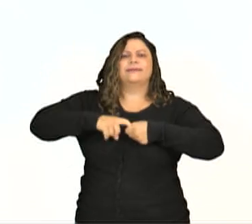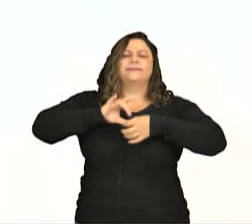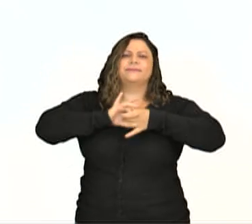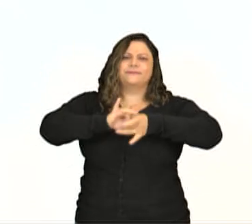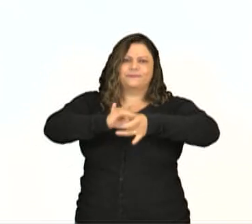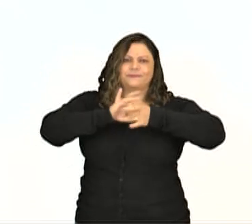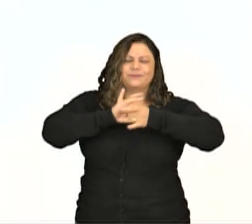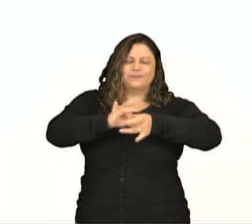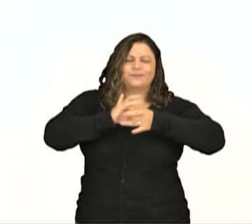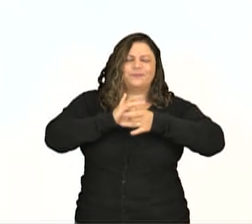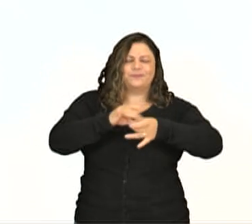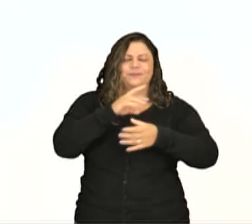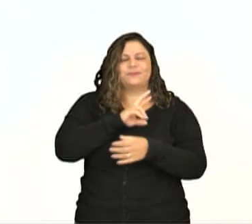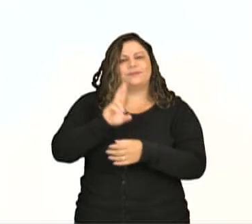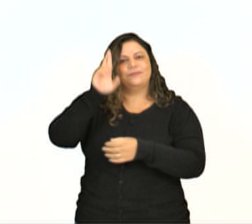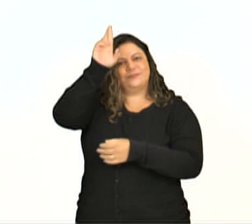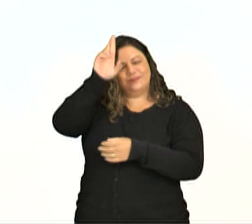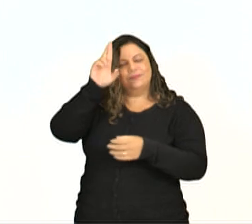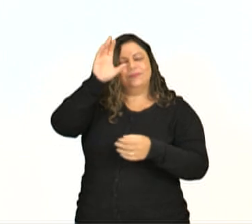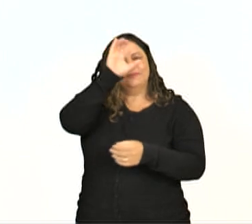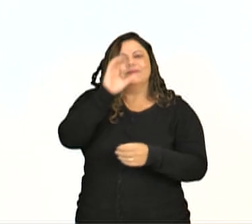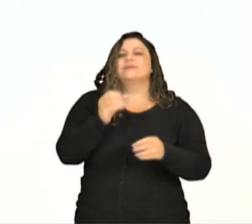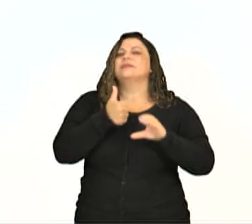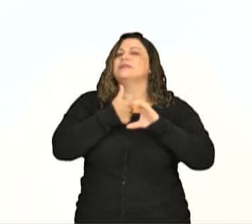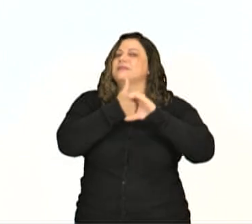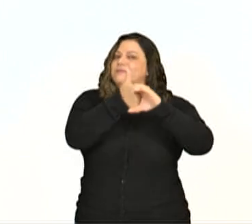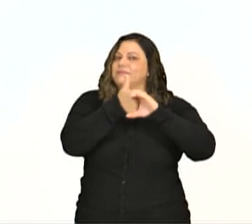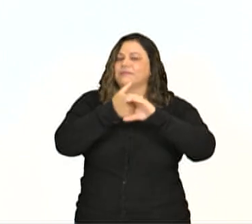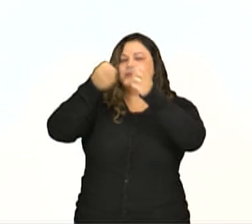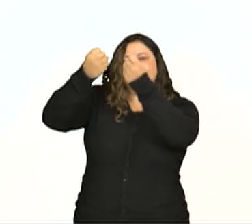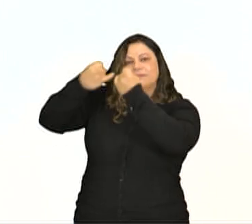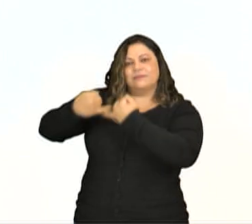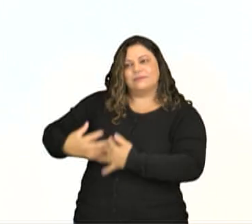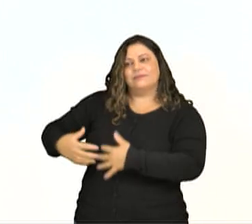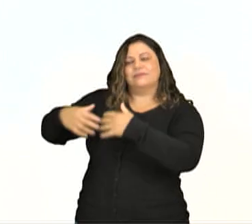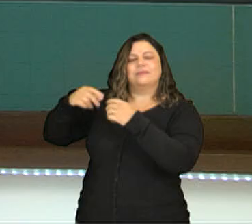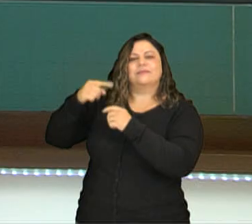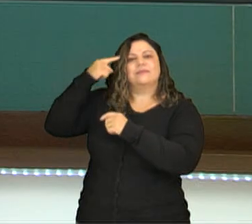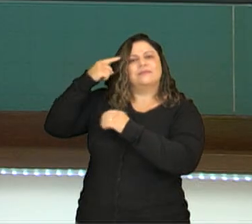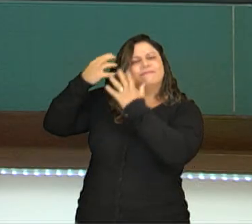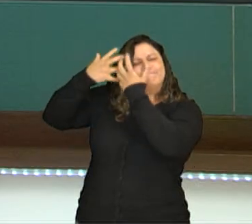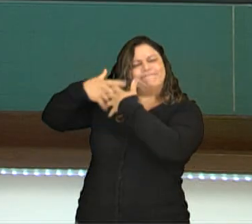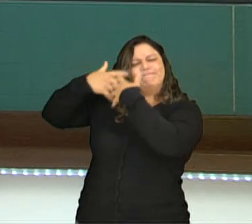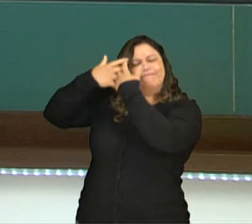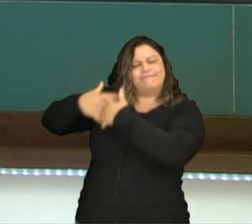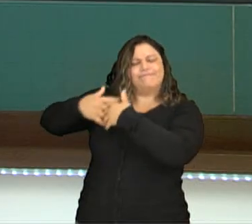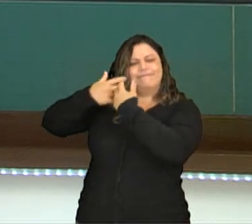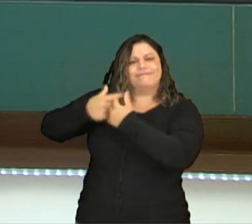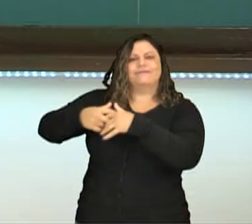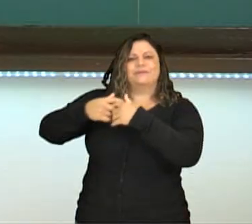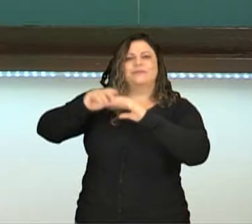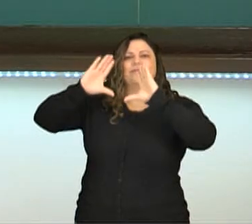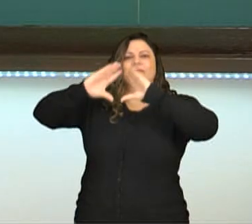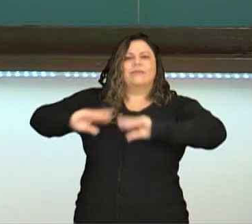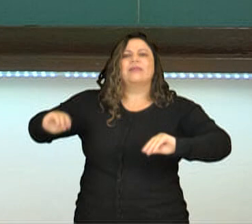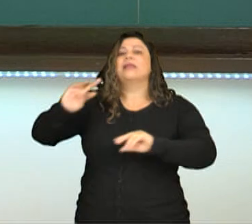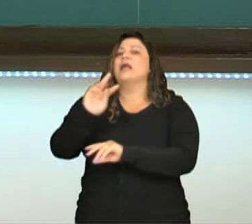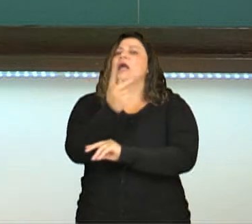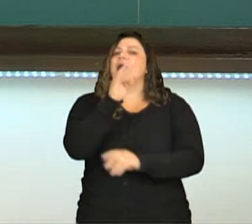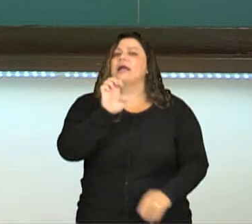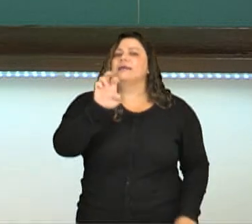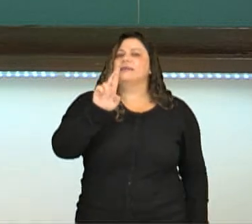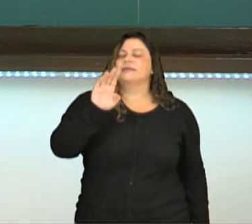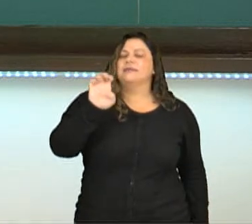a religiosidade cristã dedicou-se à explicação racional da fé e desfazer heresias. Já ouviu falar de